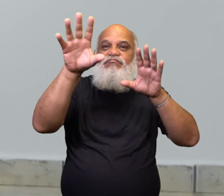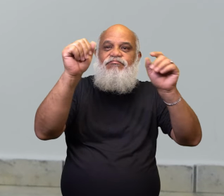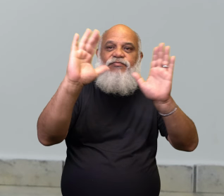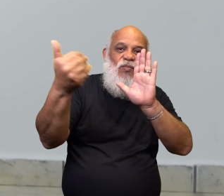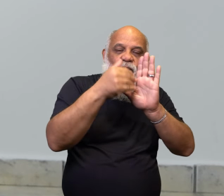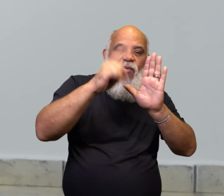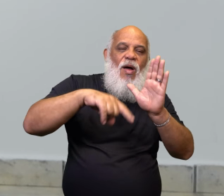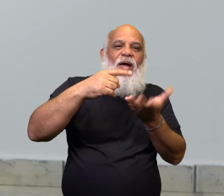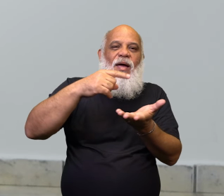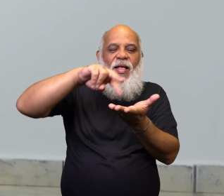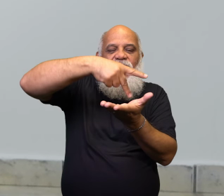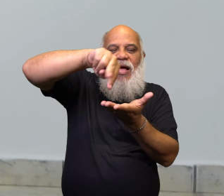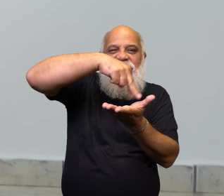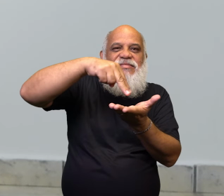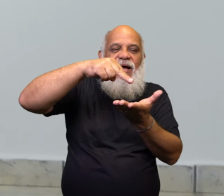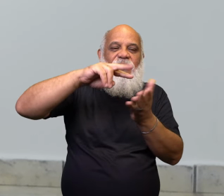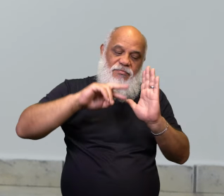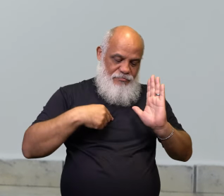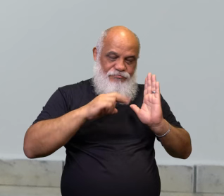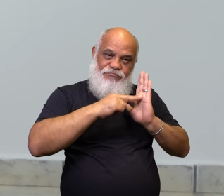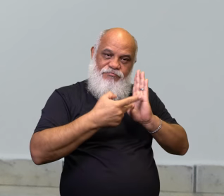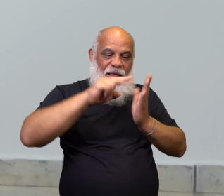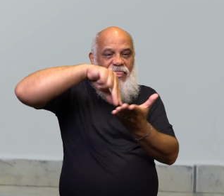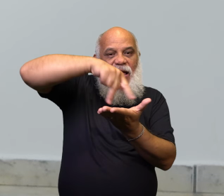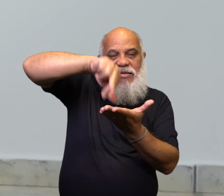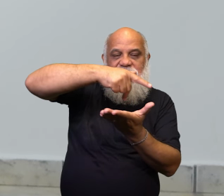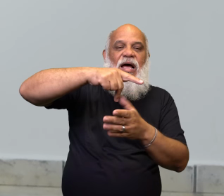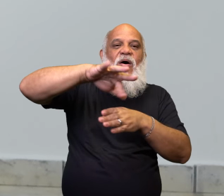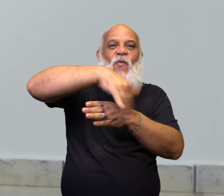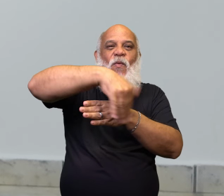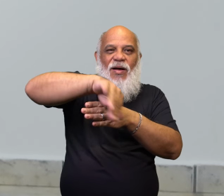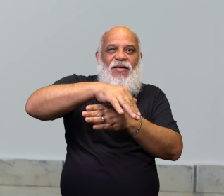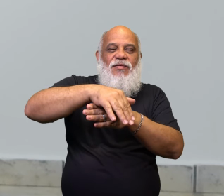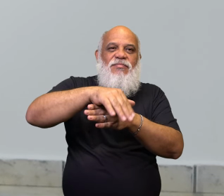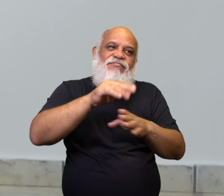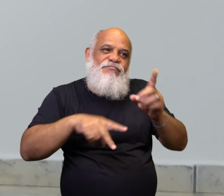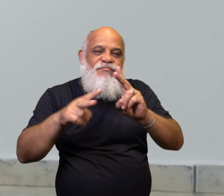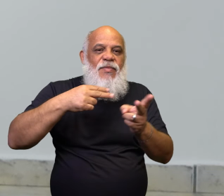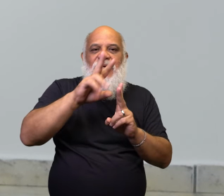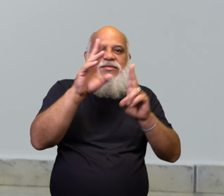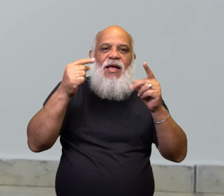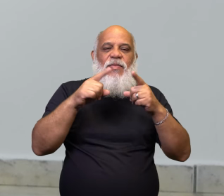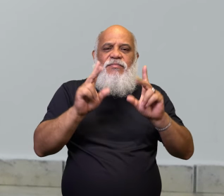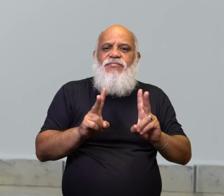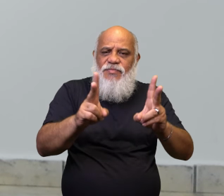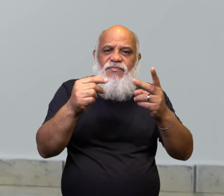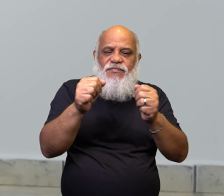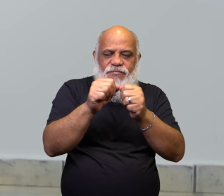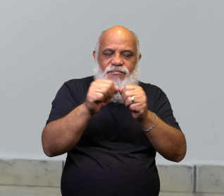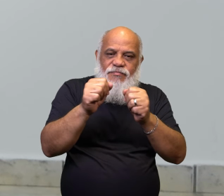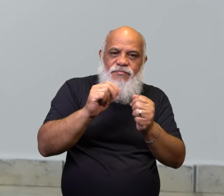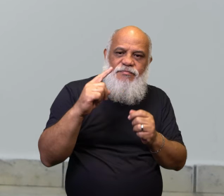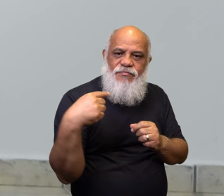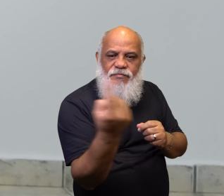sentido, reconhecido como Street Temer. Então, na nossa língua daqui, é mais